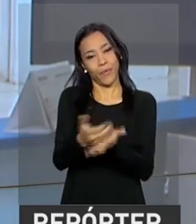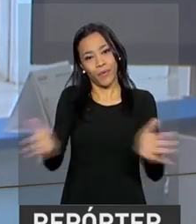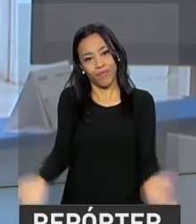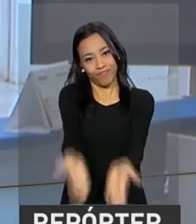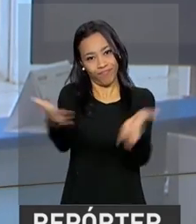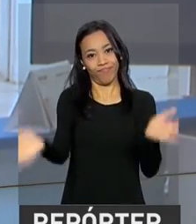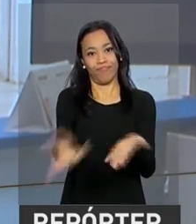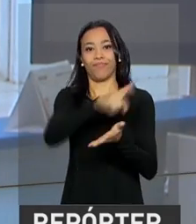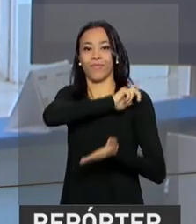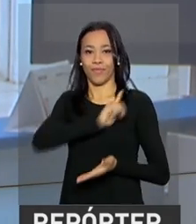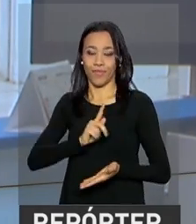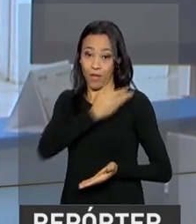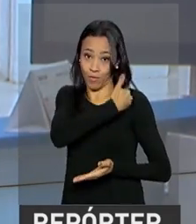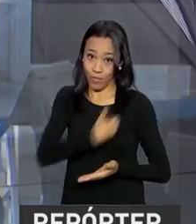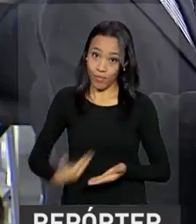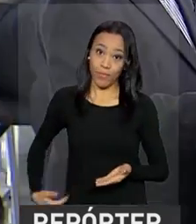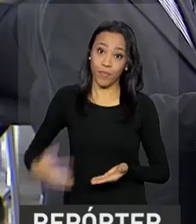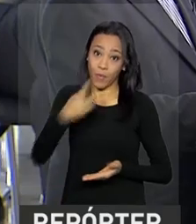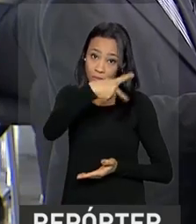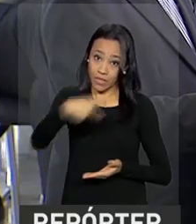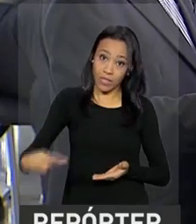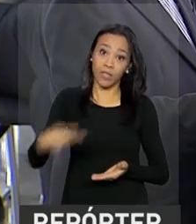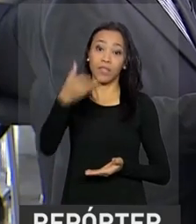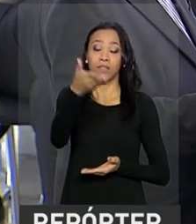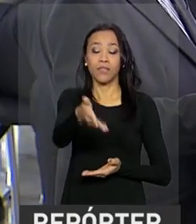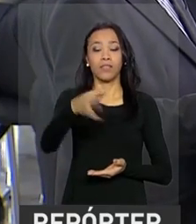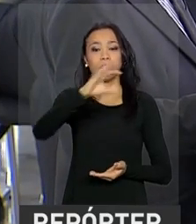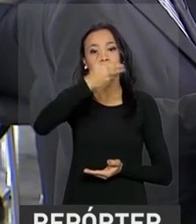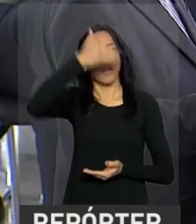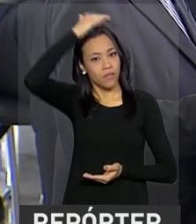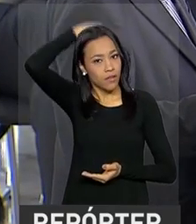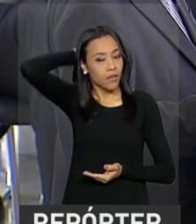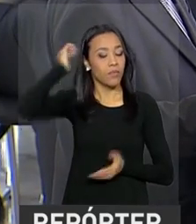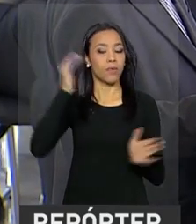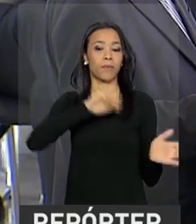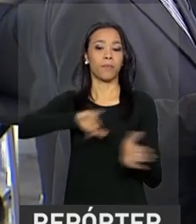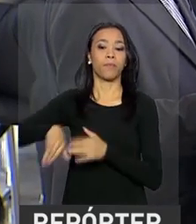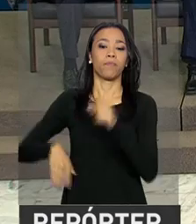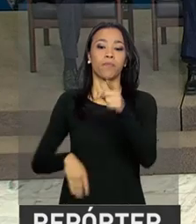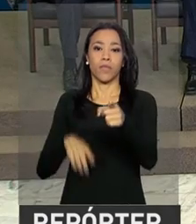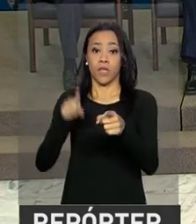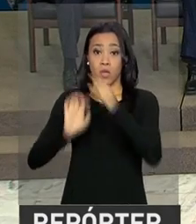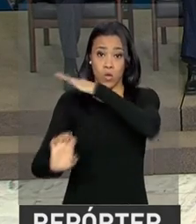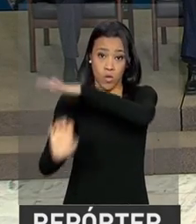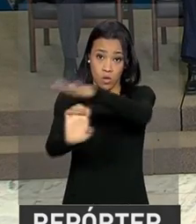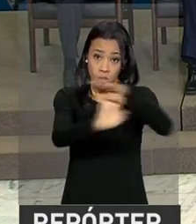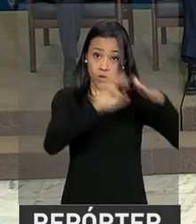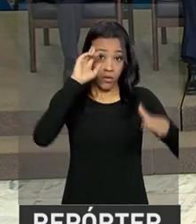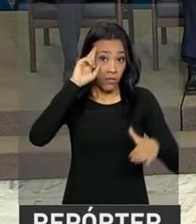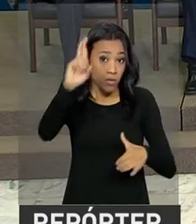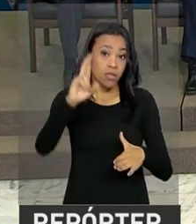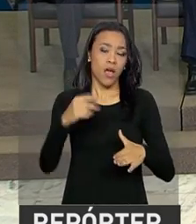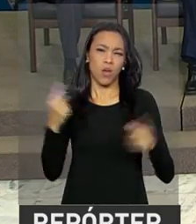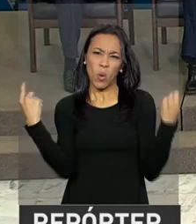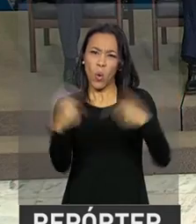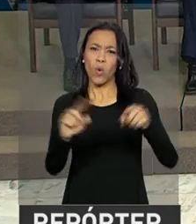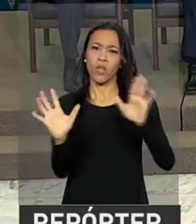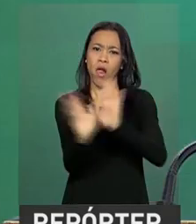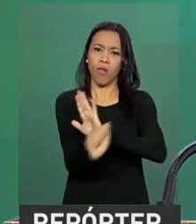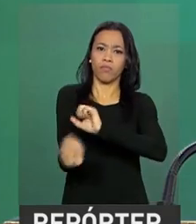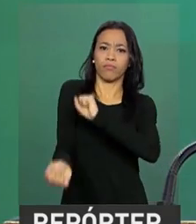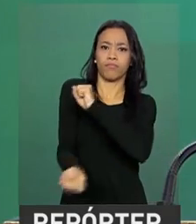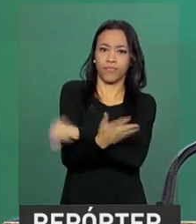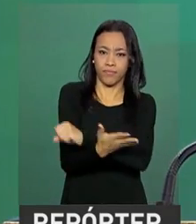Michel Temer o representante dos empresários defendeu o combate à corrupção para uma gestão mais eficiente do